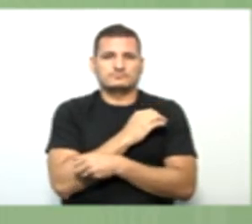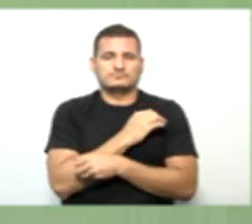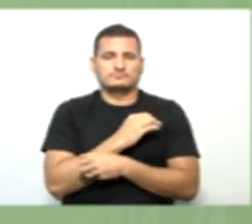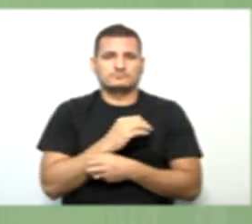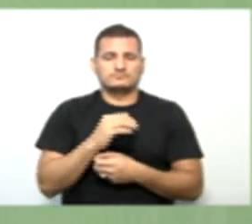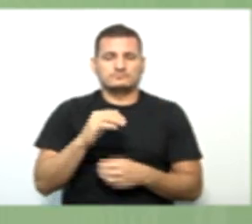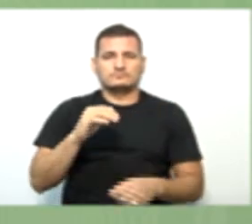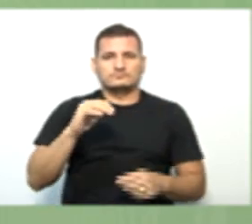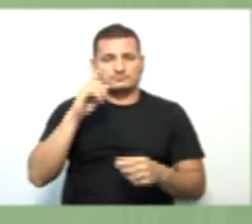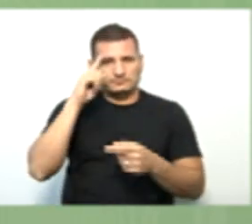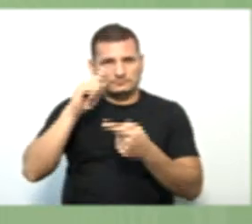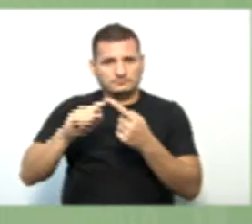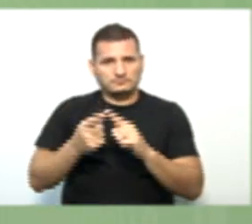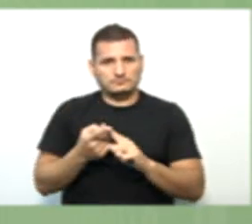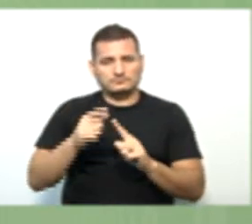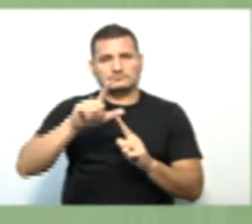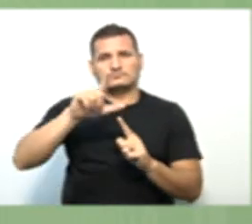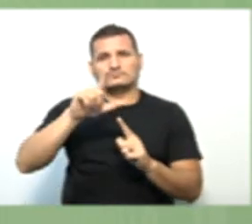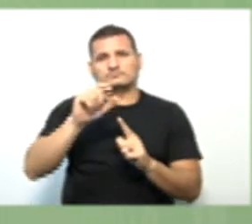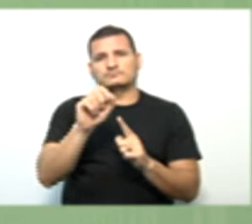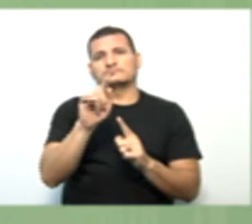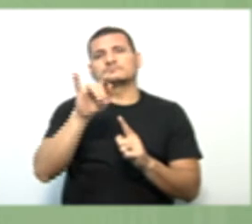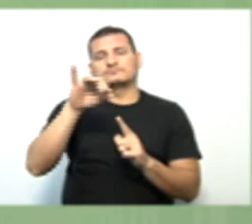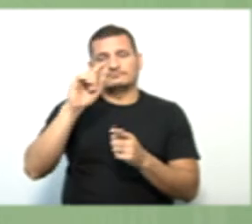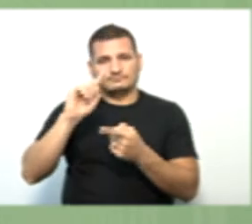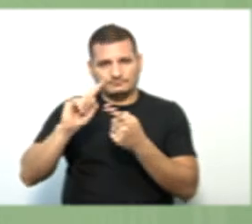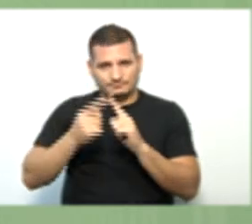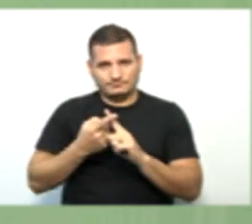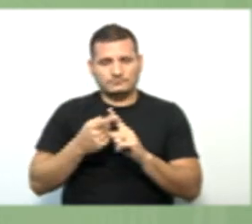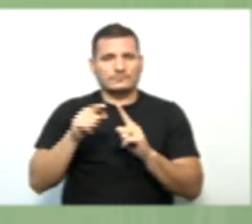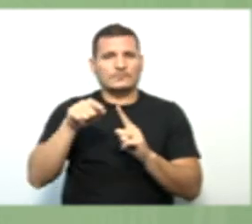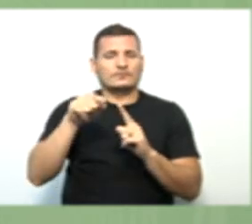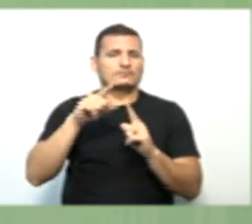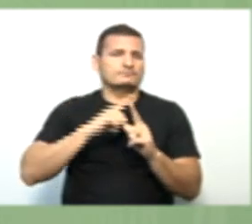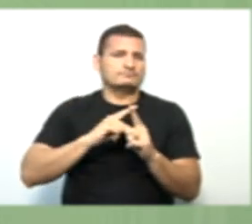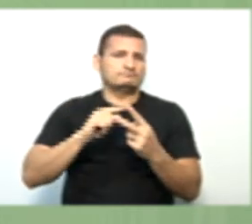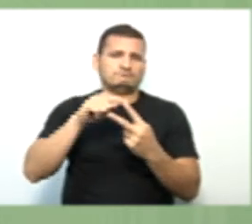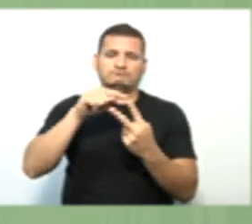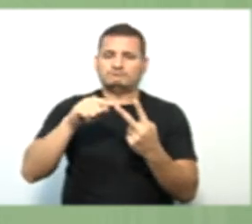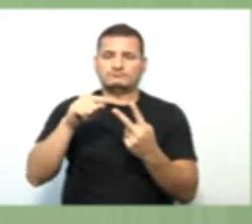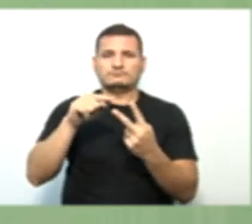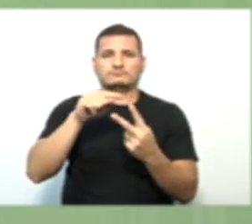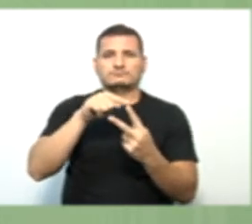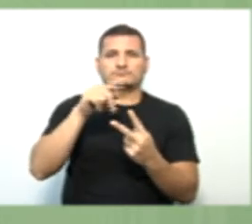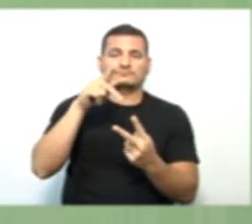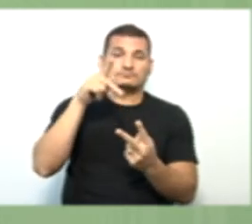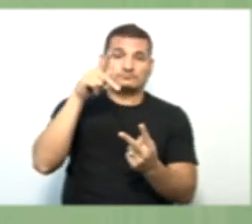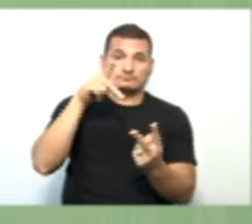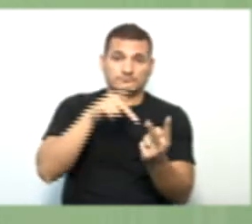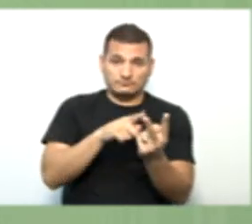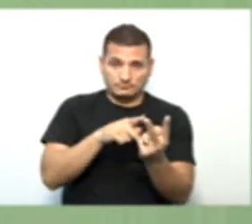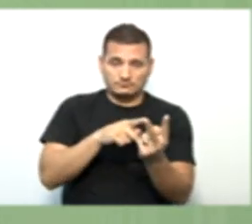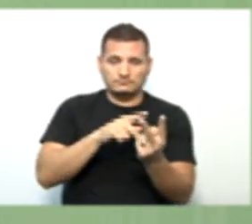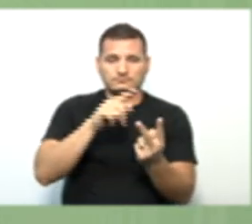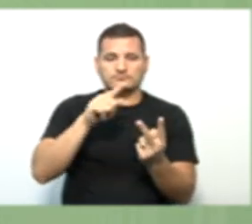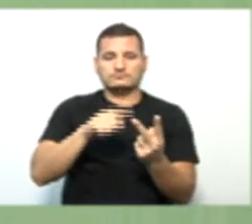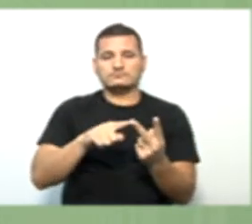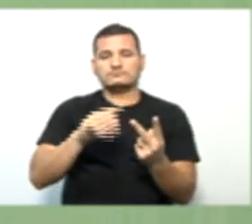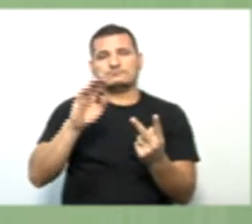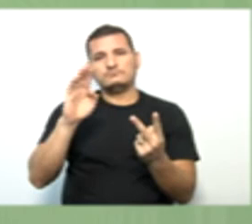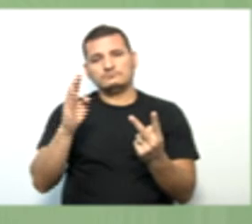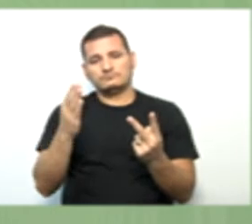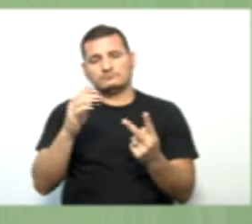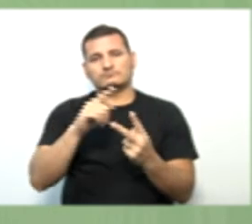aquele que é somente de dois possíveis valores, que é o verdadeiro e o